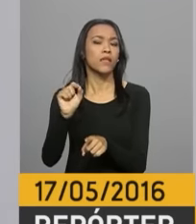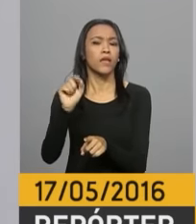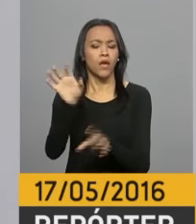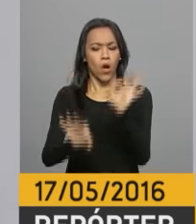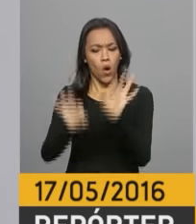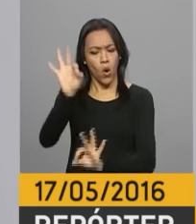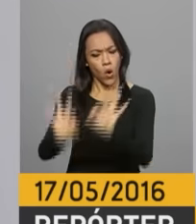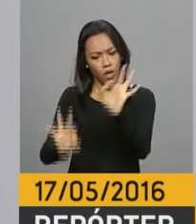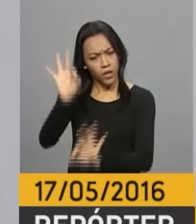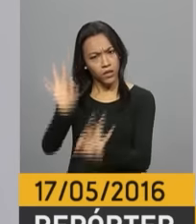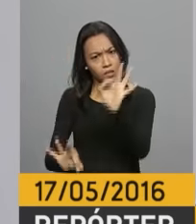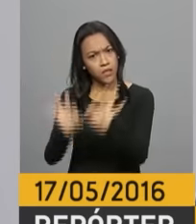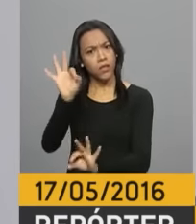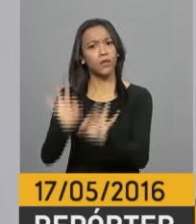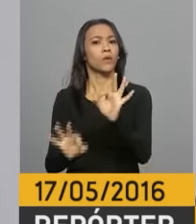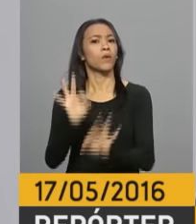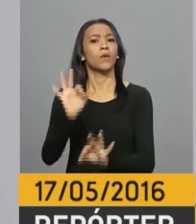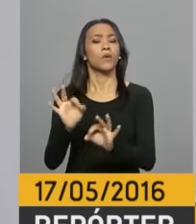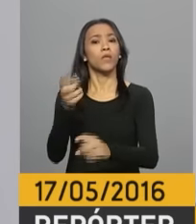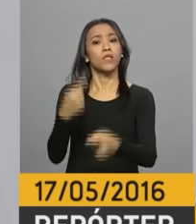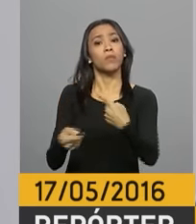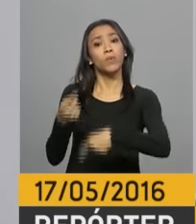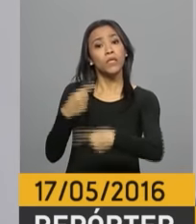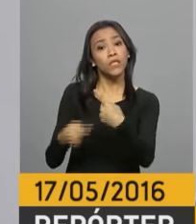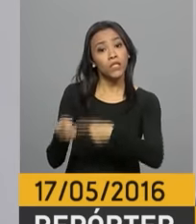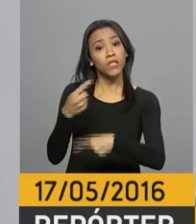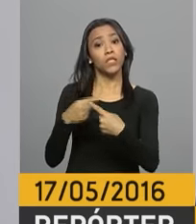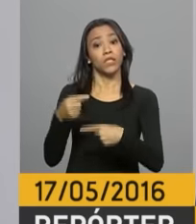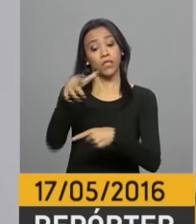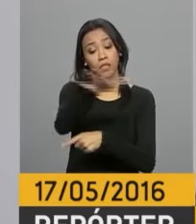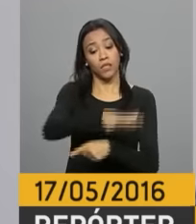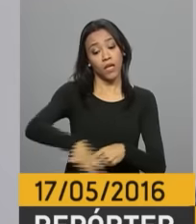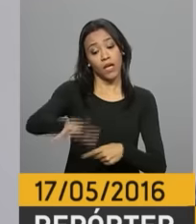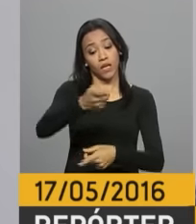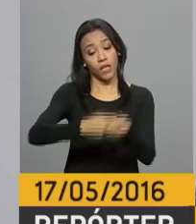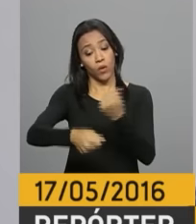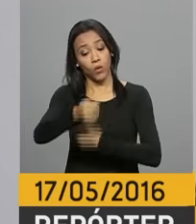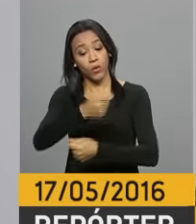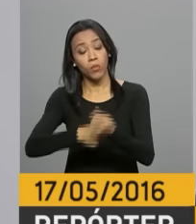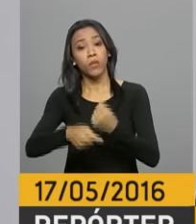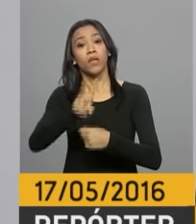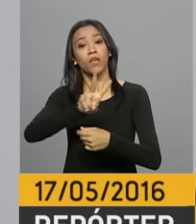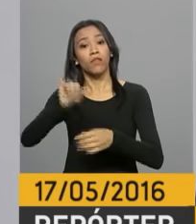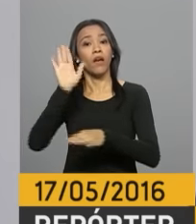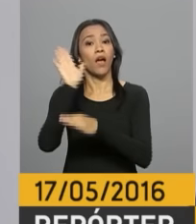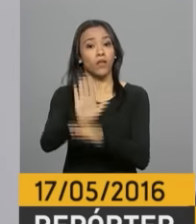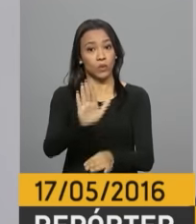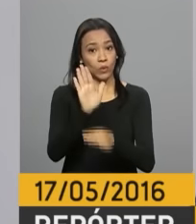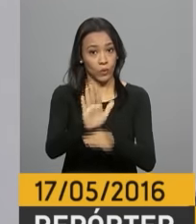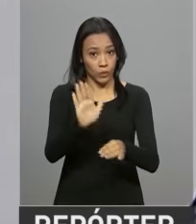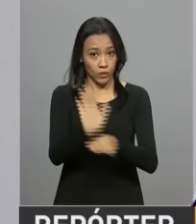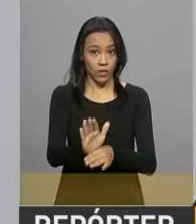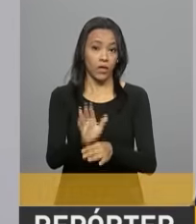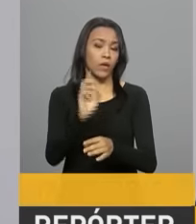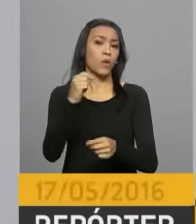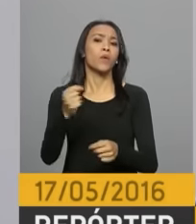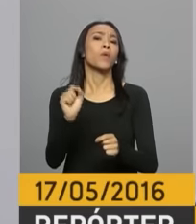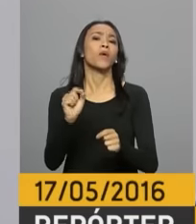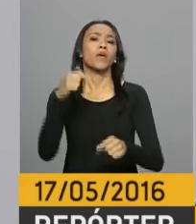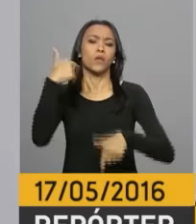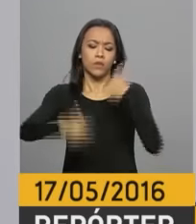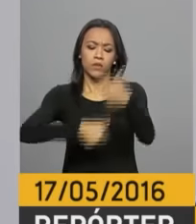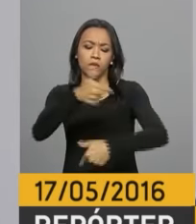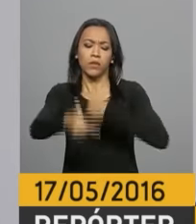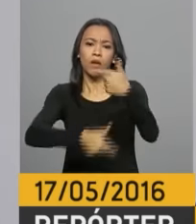formulador das políticas macroeconômicas que vão fundamentar as ações